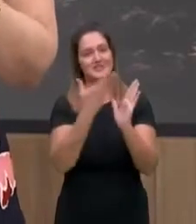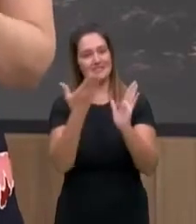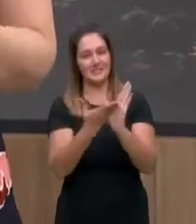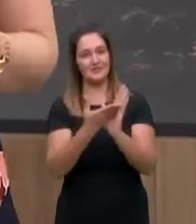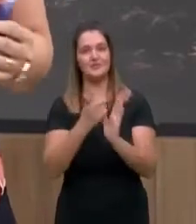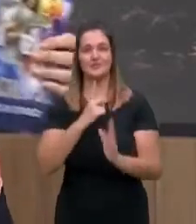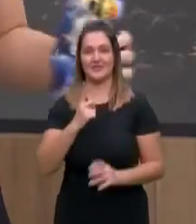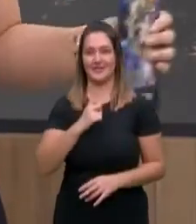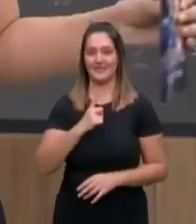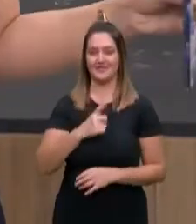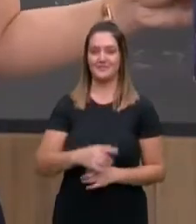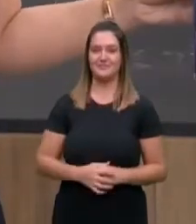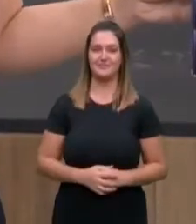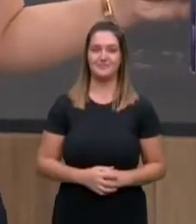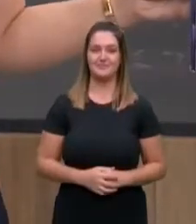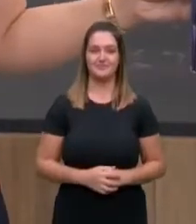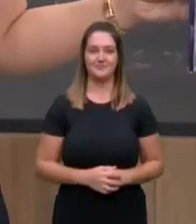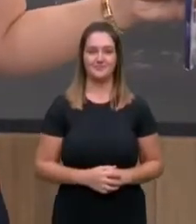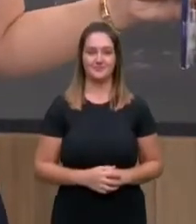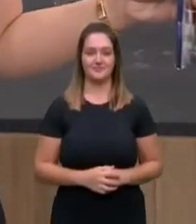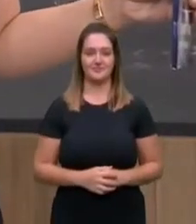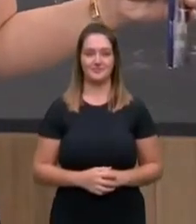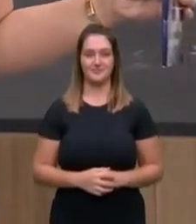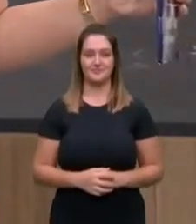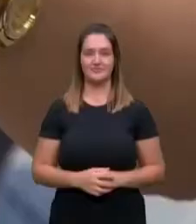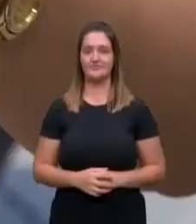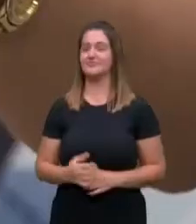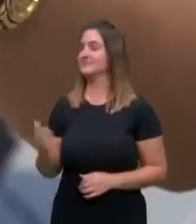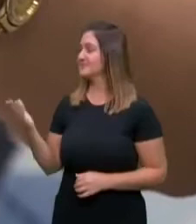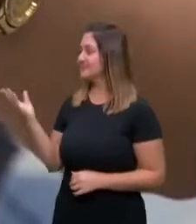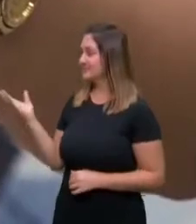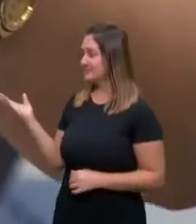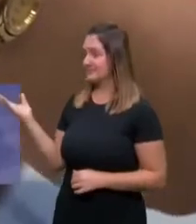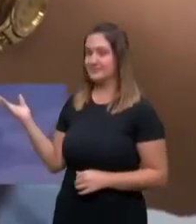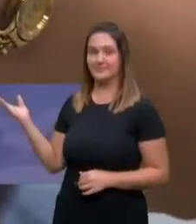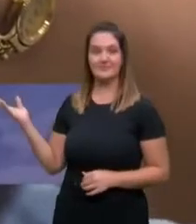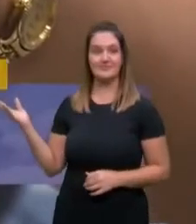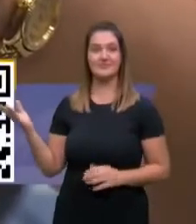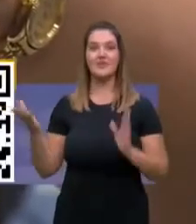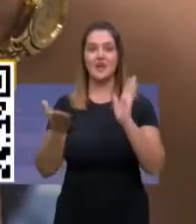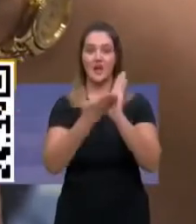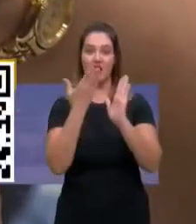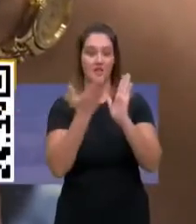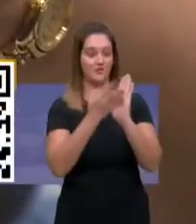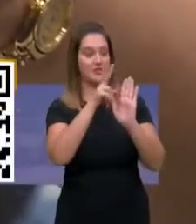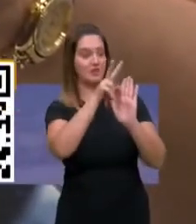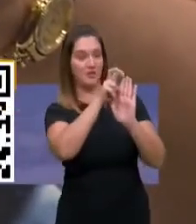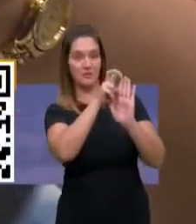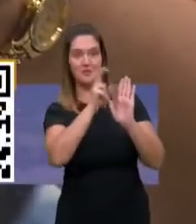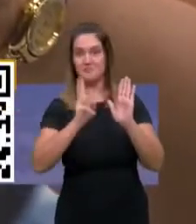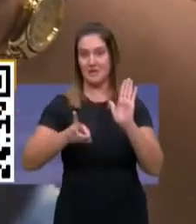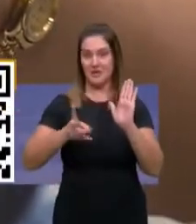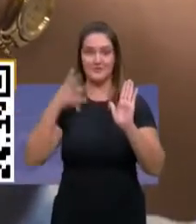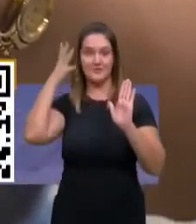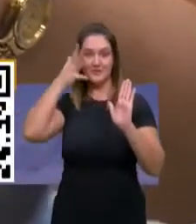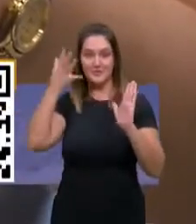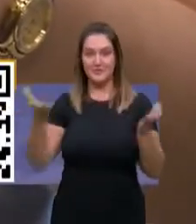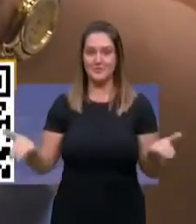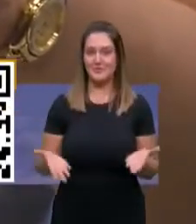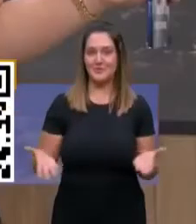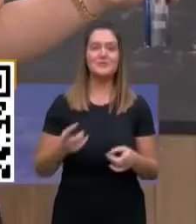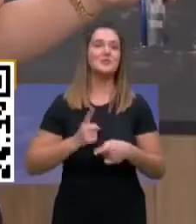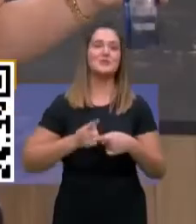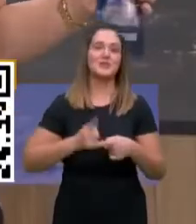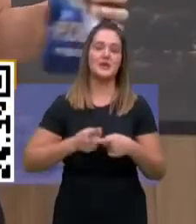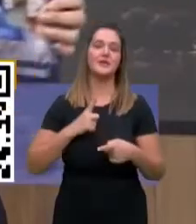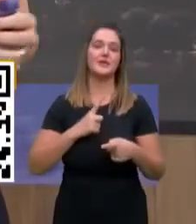estudos, Apocalipse Revelações de Esperança. Esse guia tem o mesmo nome desse programa de TV e rádio, exatamente porque